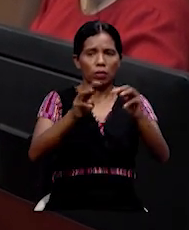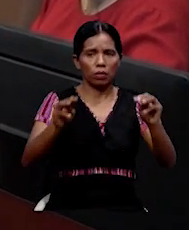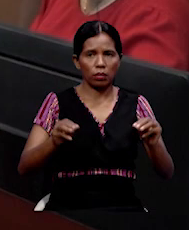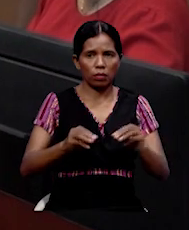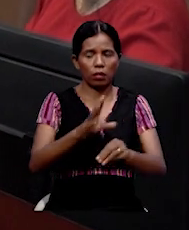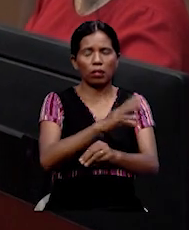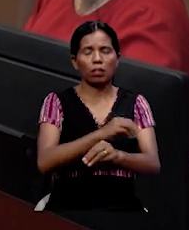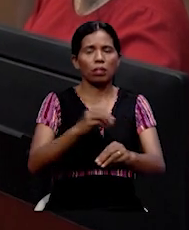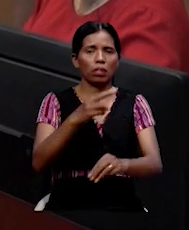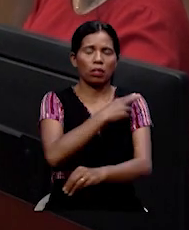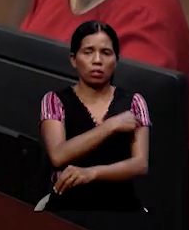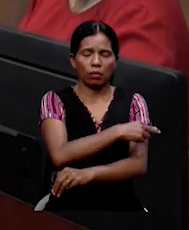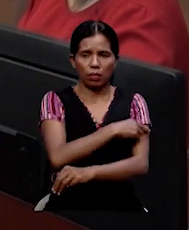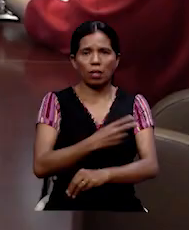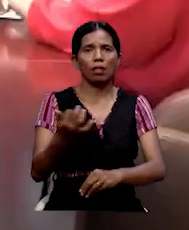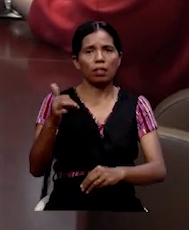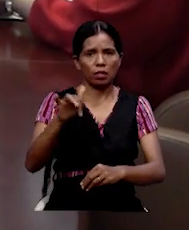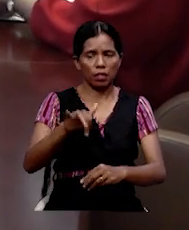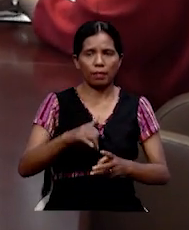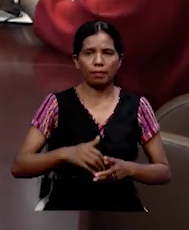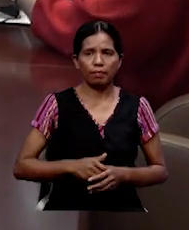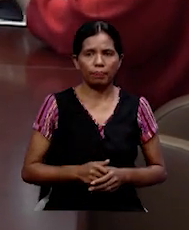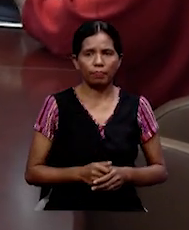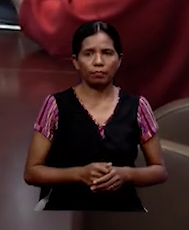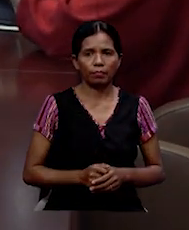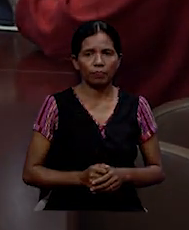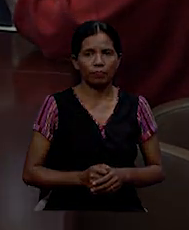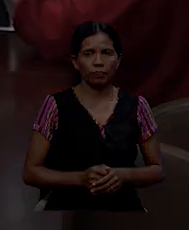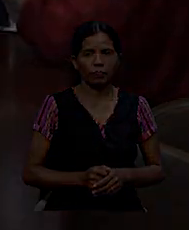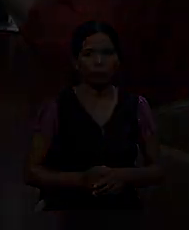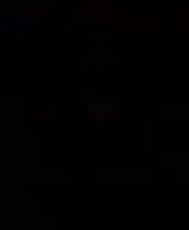centro hospitalar Sira. Celina Lopes, Agostinho da Costa, GMN.